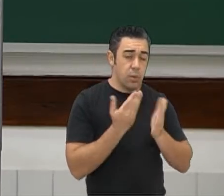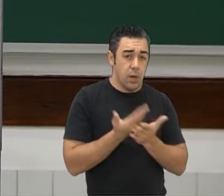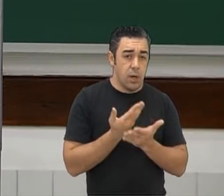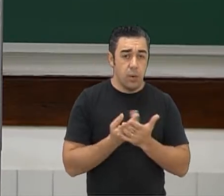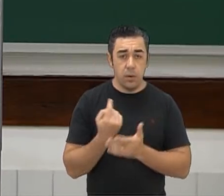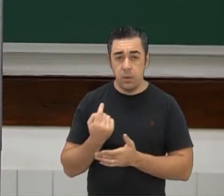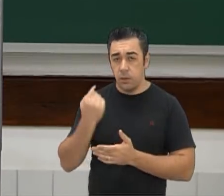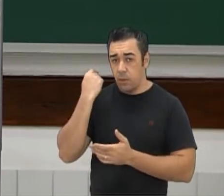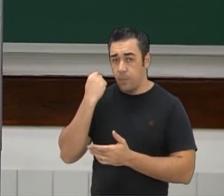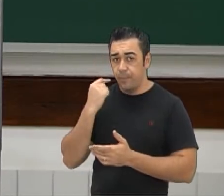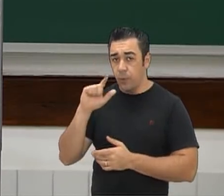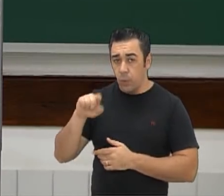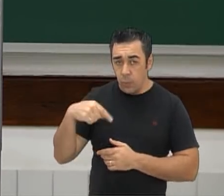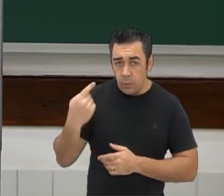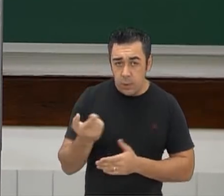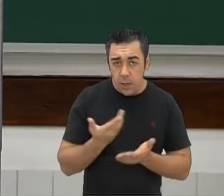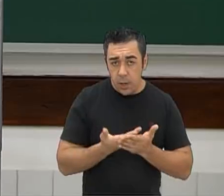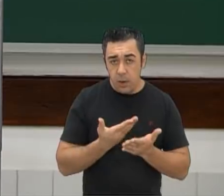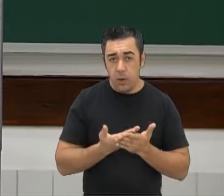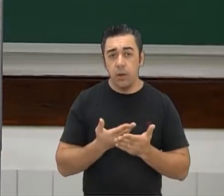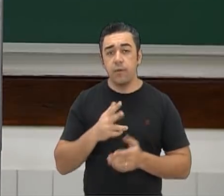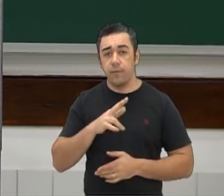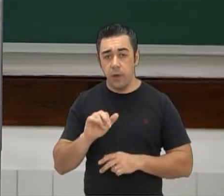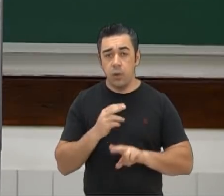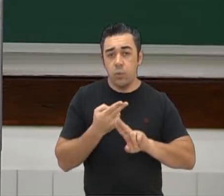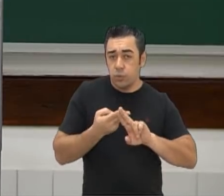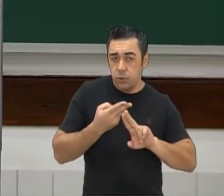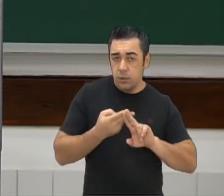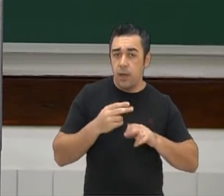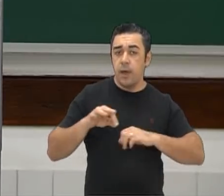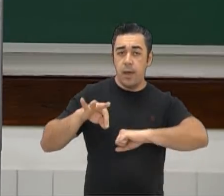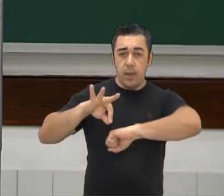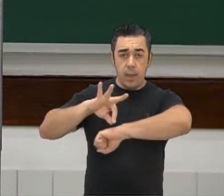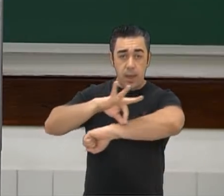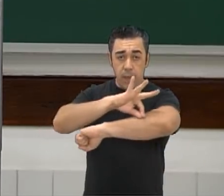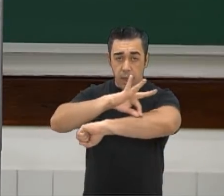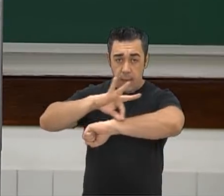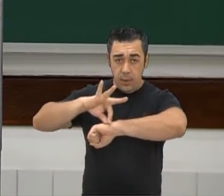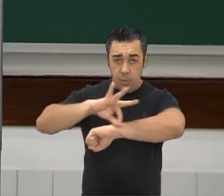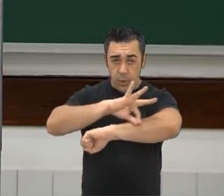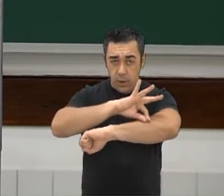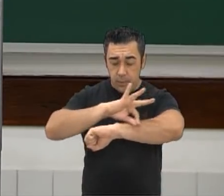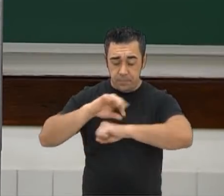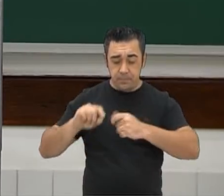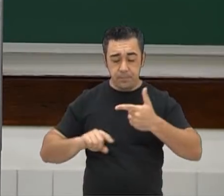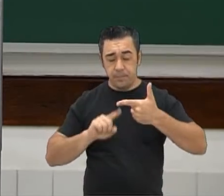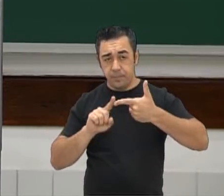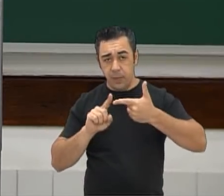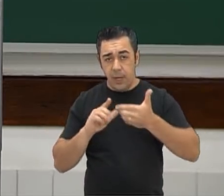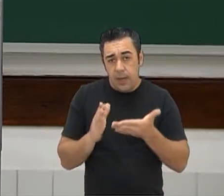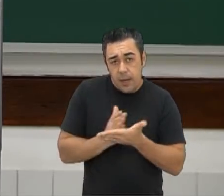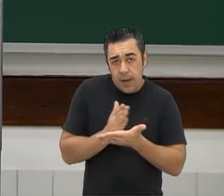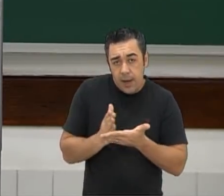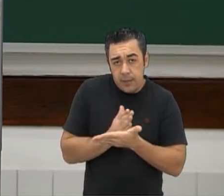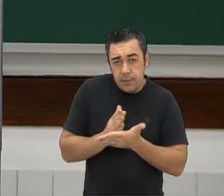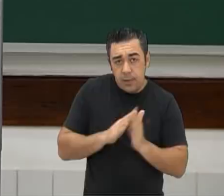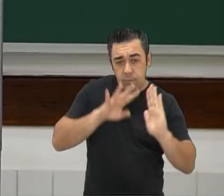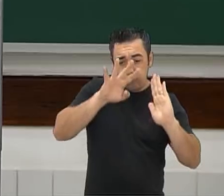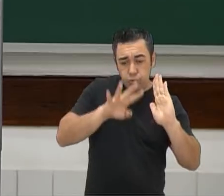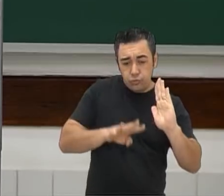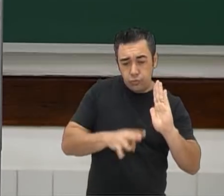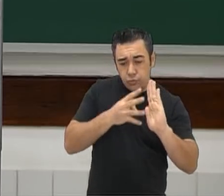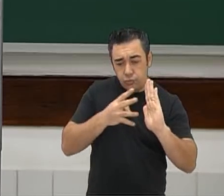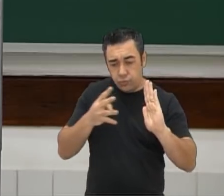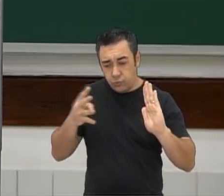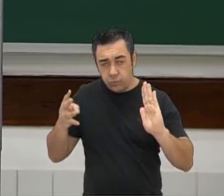próximas aulas a gente vai utilizar régua, caderno quadriculado ou folha de sulfite, onde